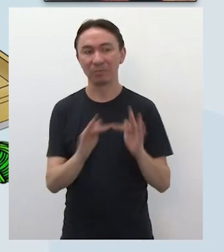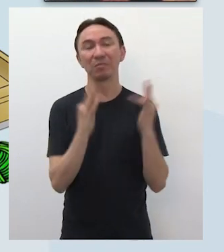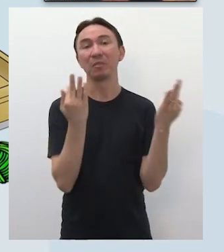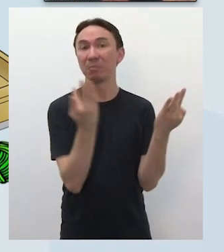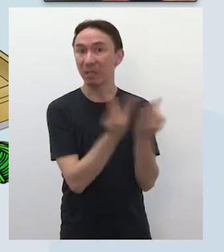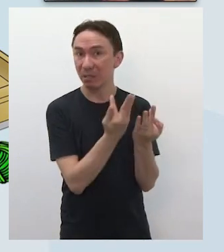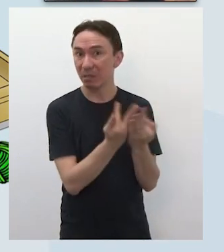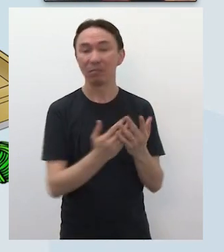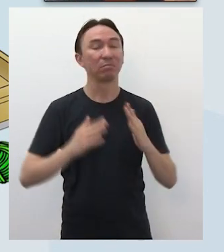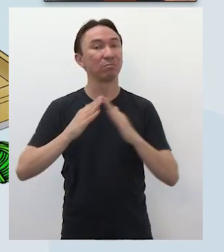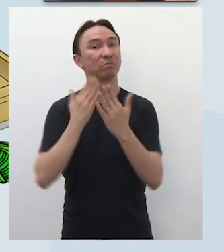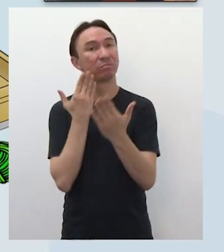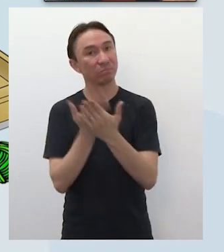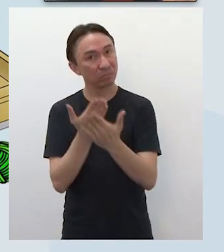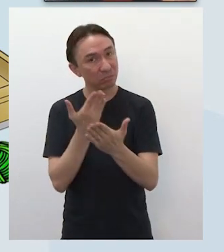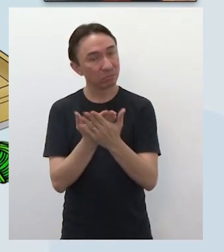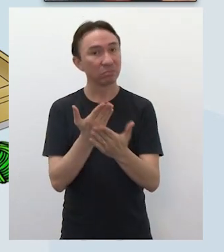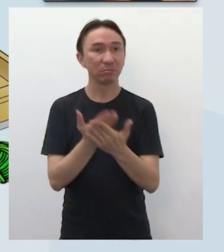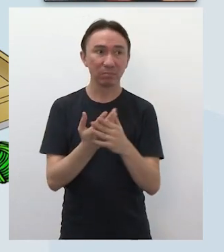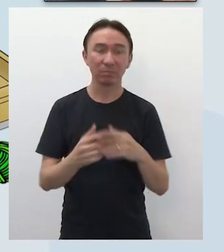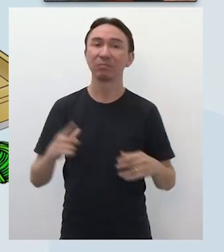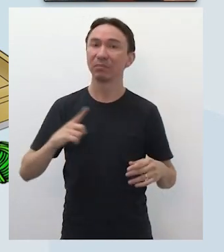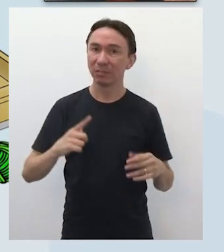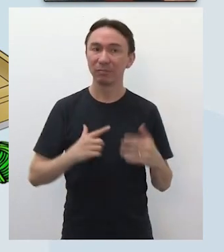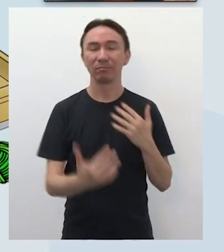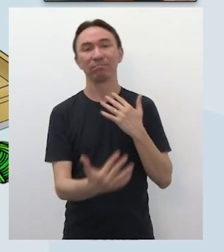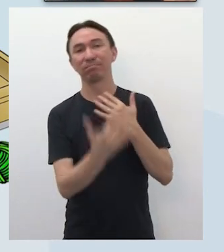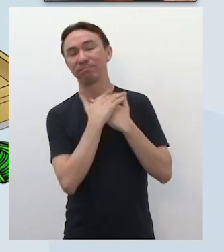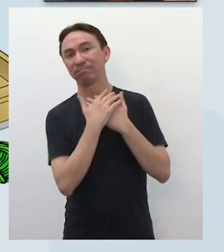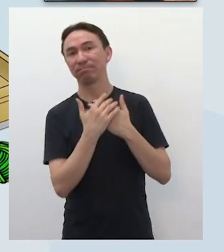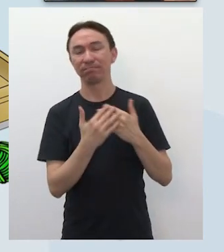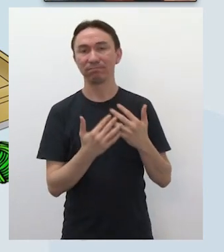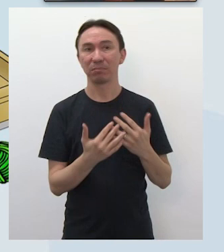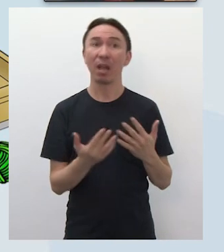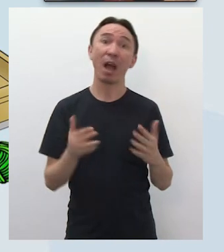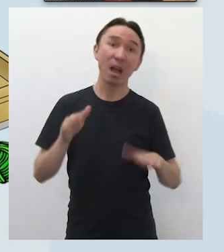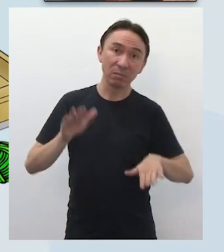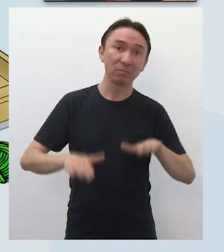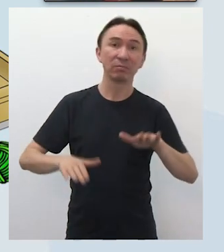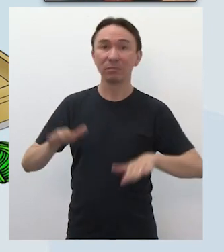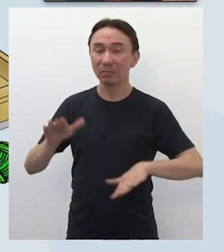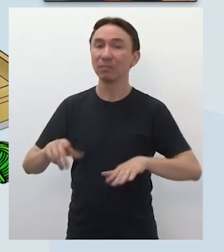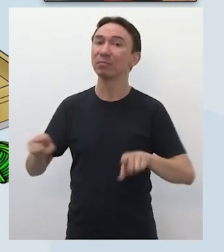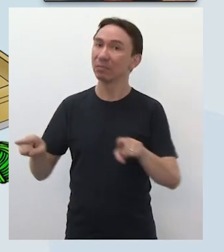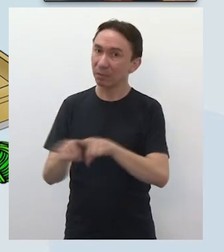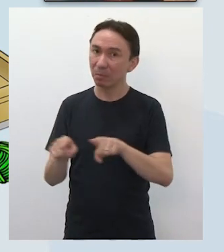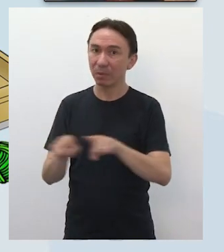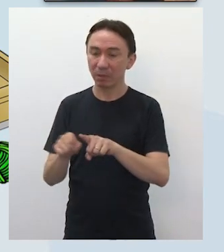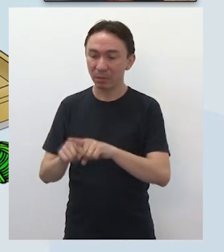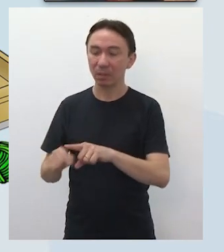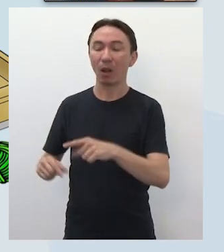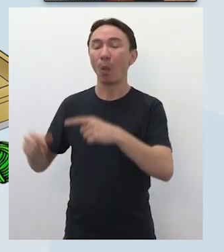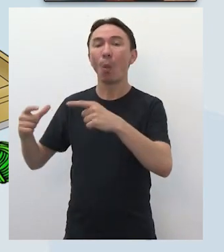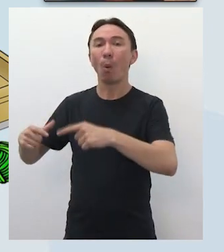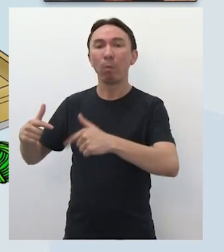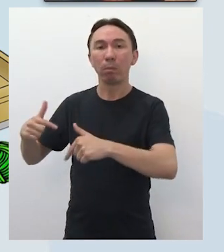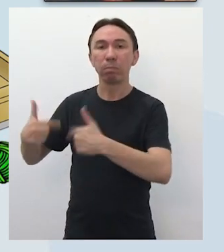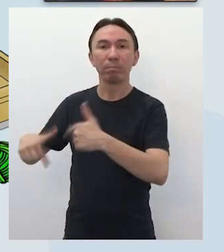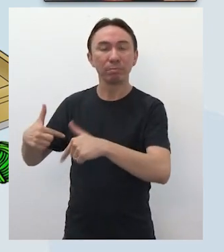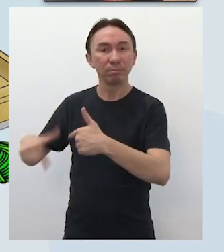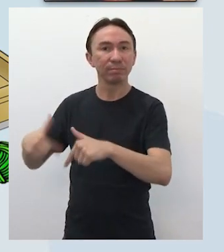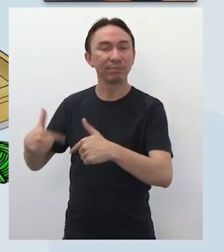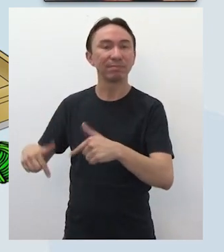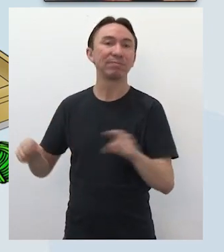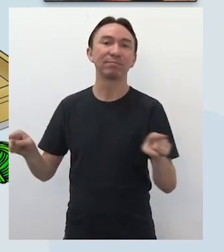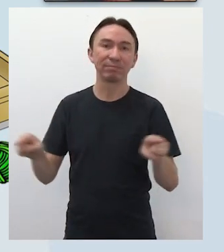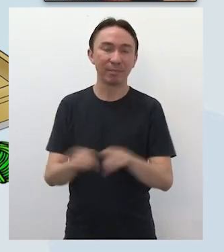educação escolar e, muitas vezes, no próprio ambiente de trabalho, né? E isso é terrível para nós, porque nós temos